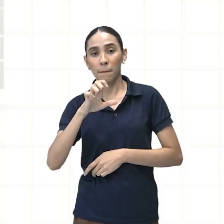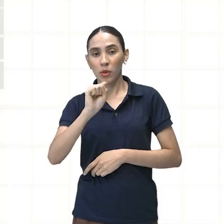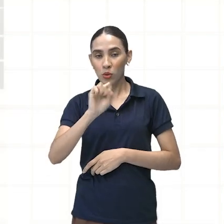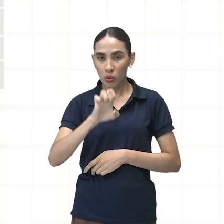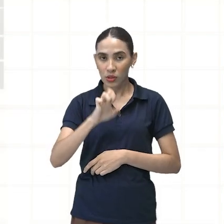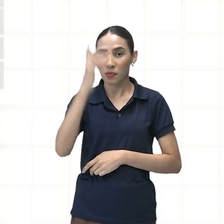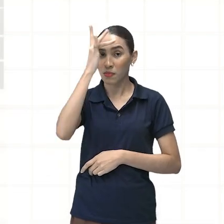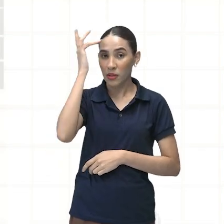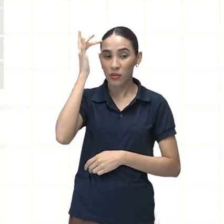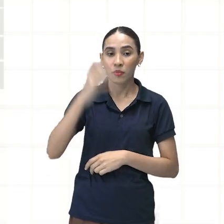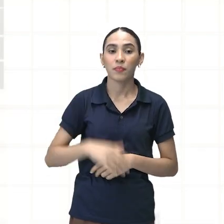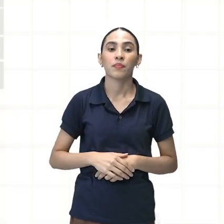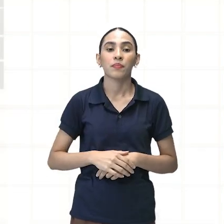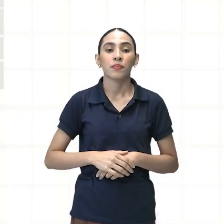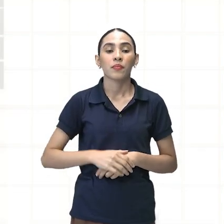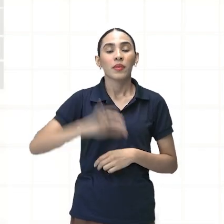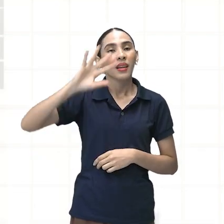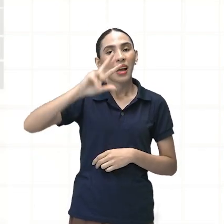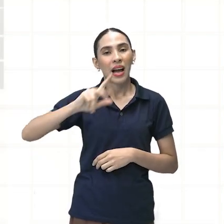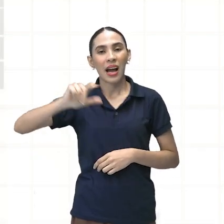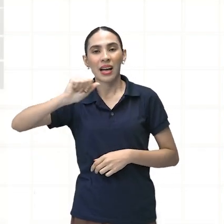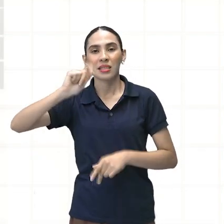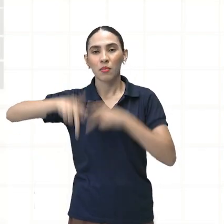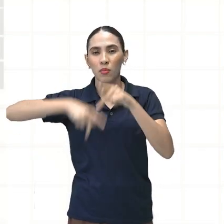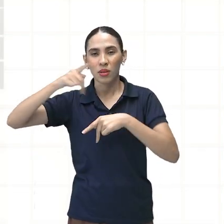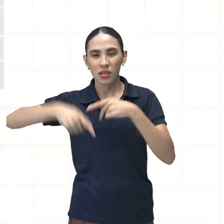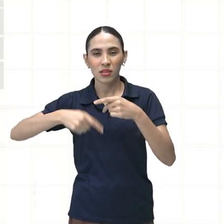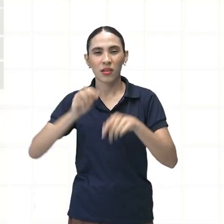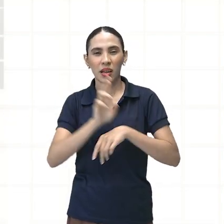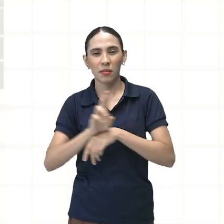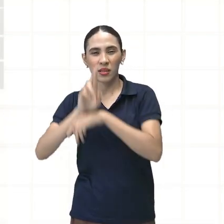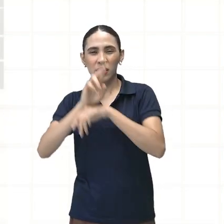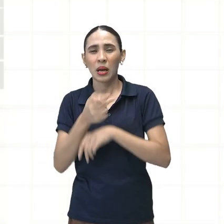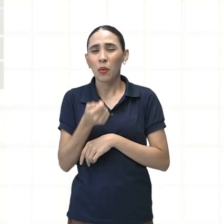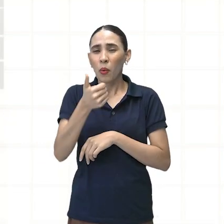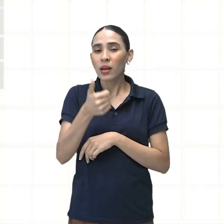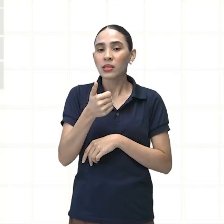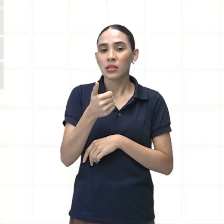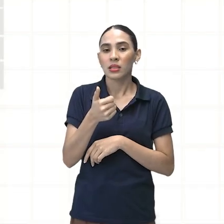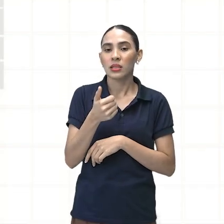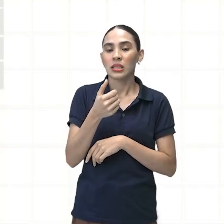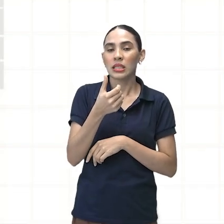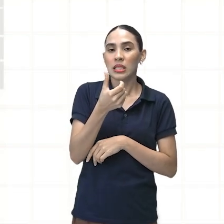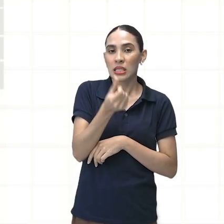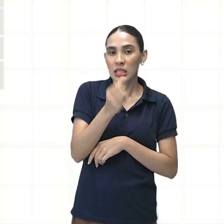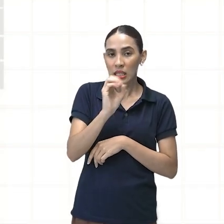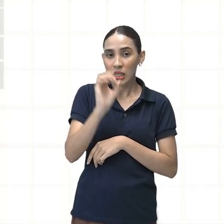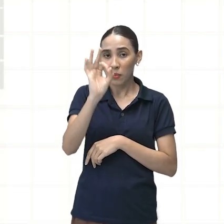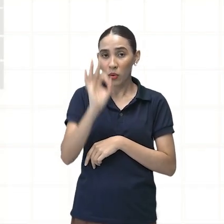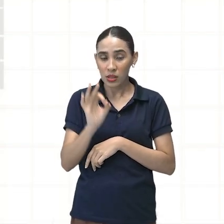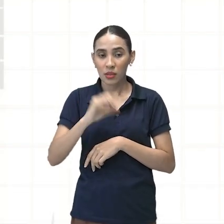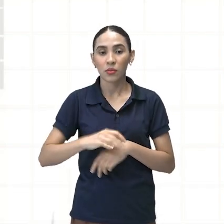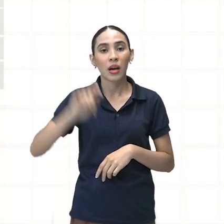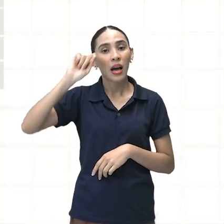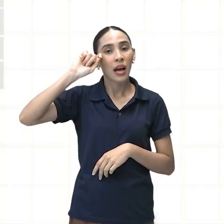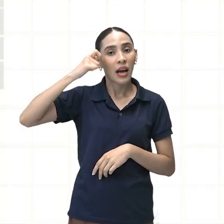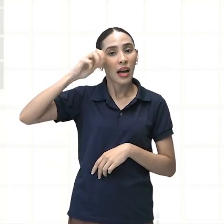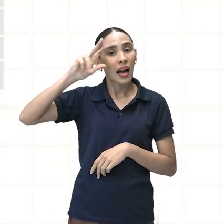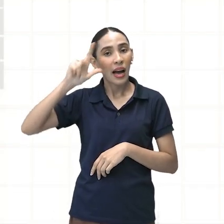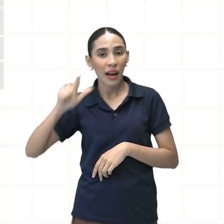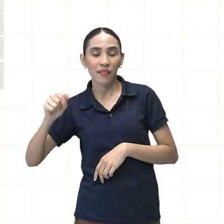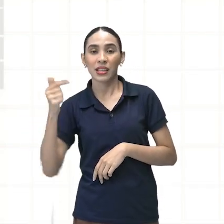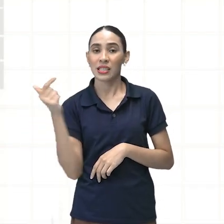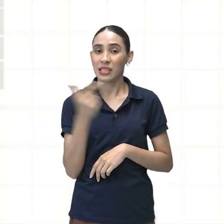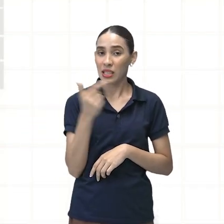habitantes. E a população da Ásia, né, representa ali quase 60% da população mundial. A África seria o segundo